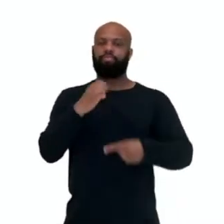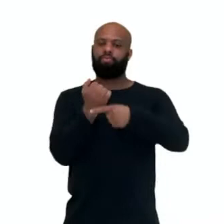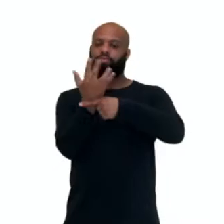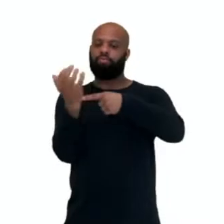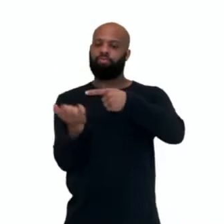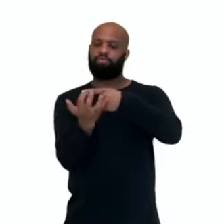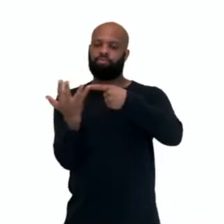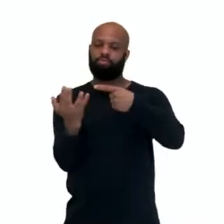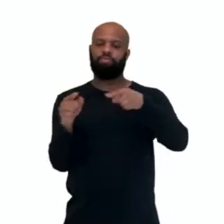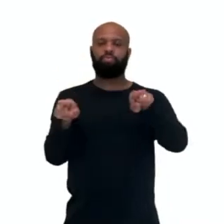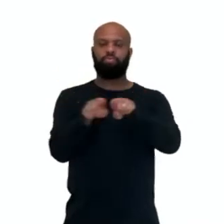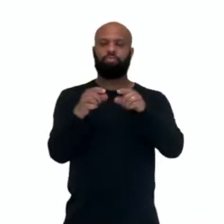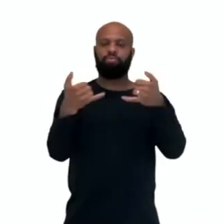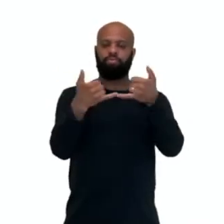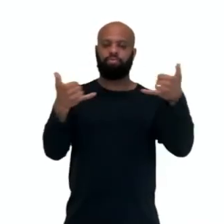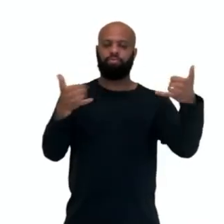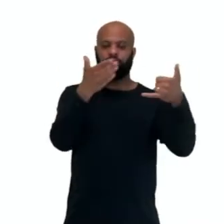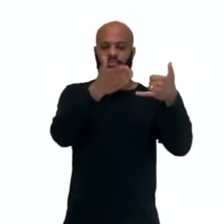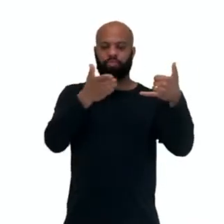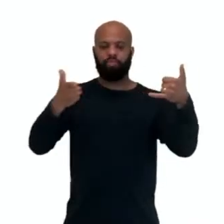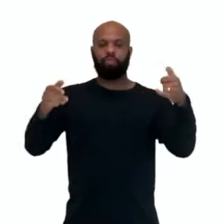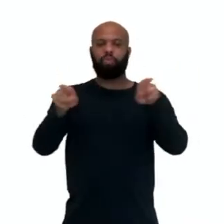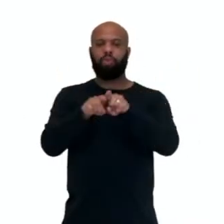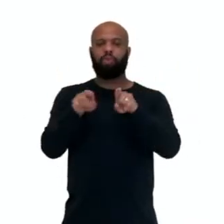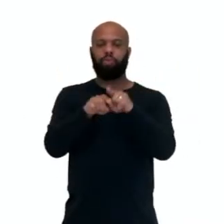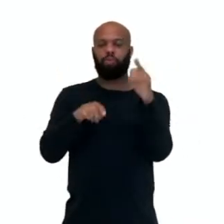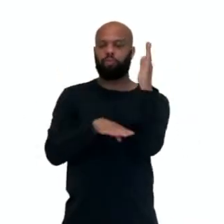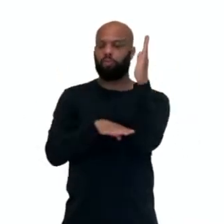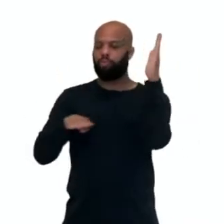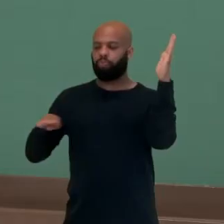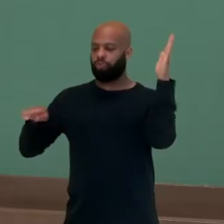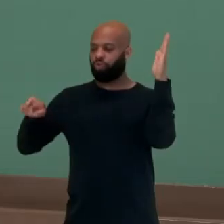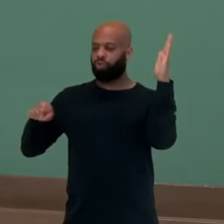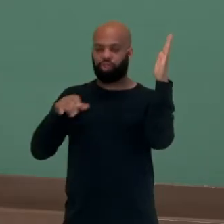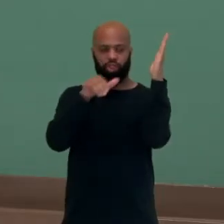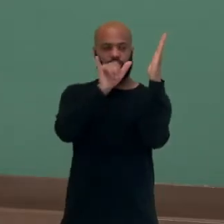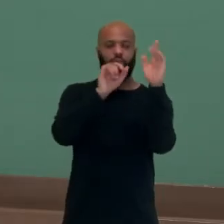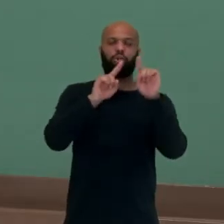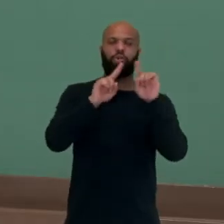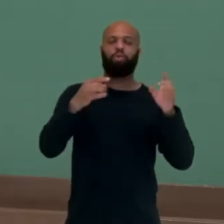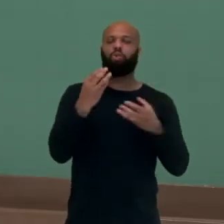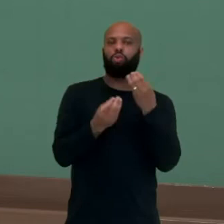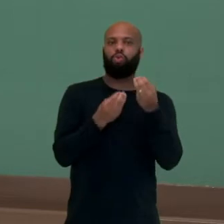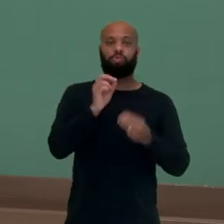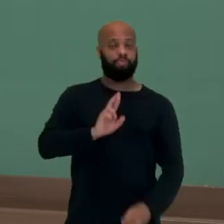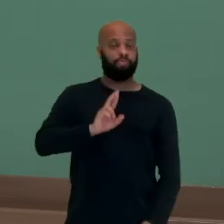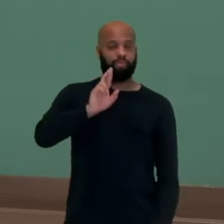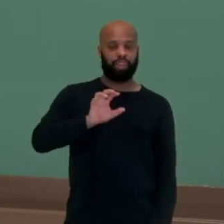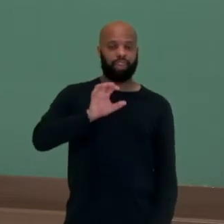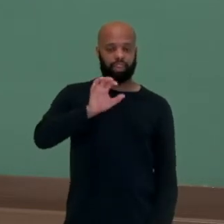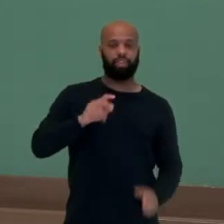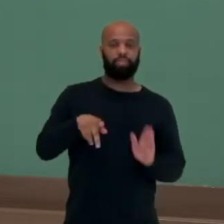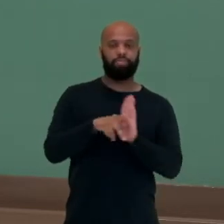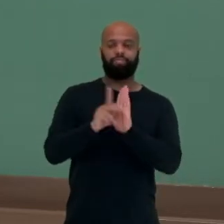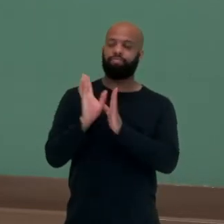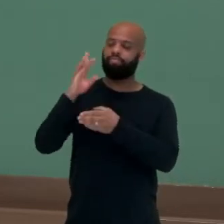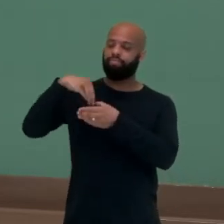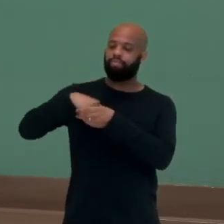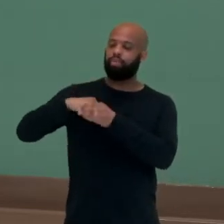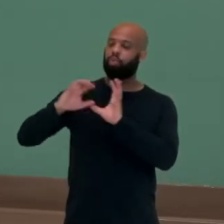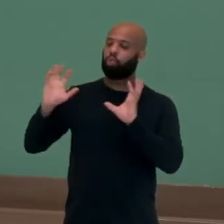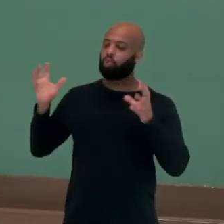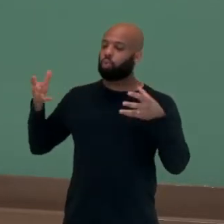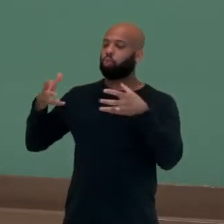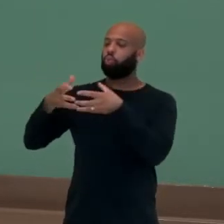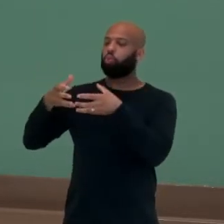numérica e até mesmo no plano cartesiano. Mas como é que fica estas representações dentro do